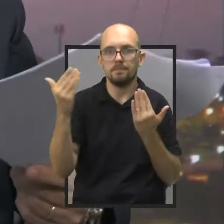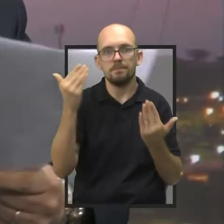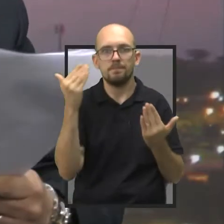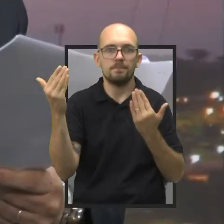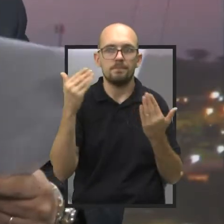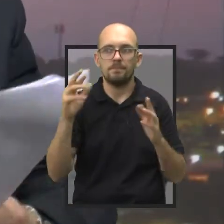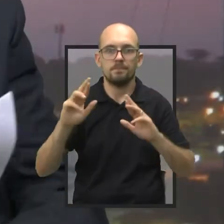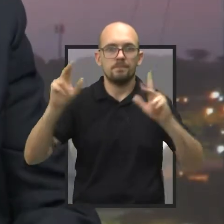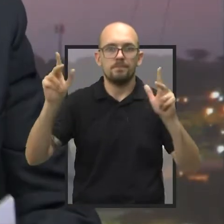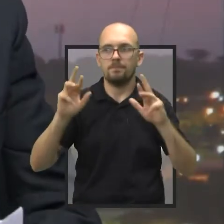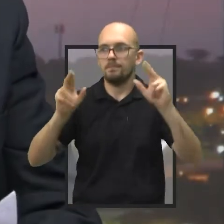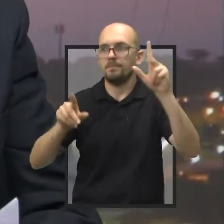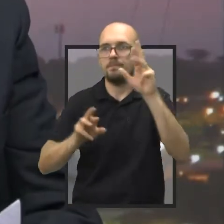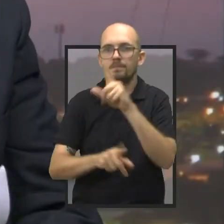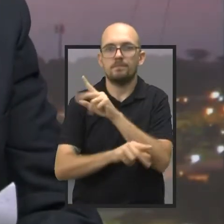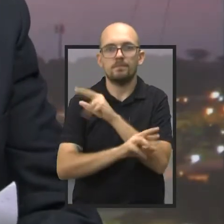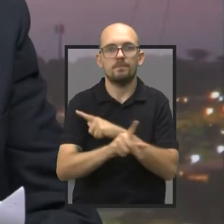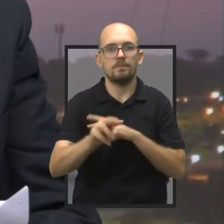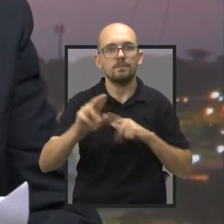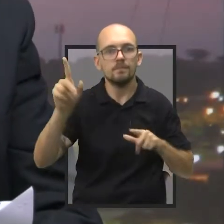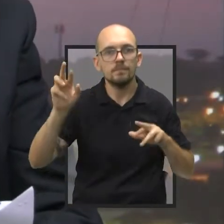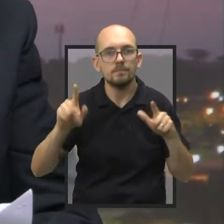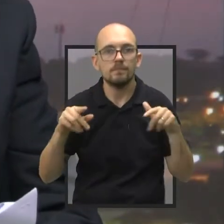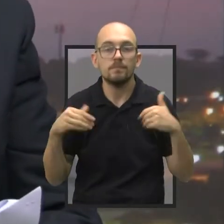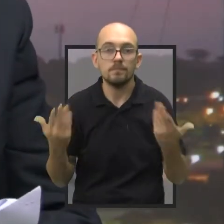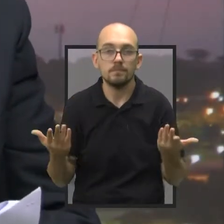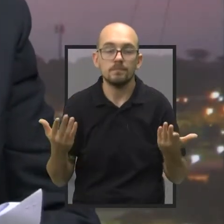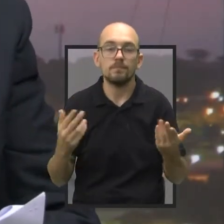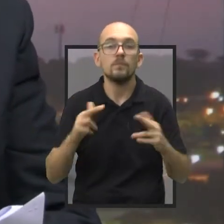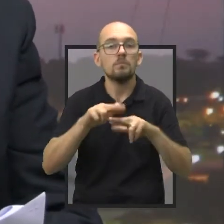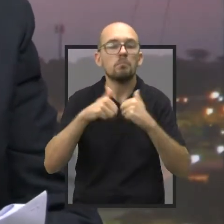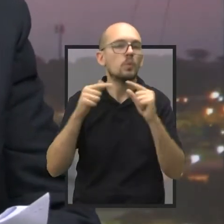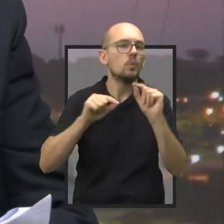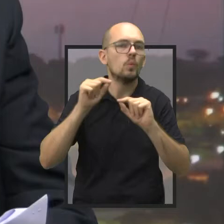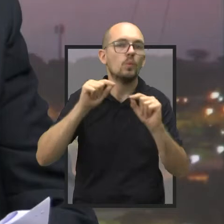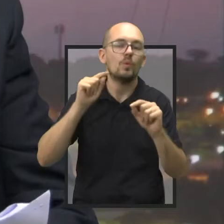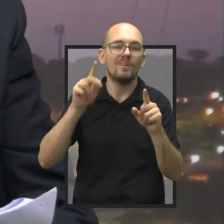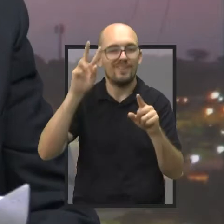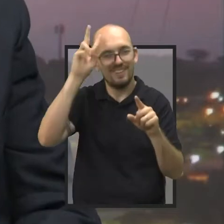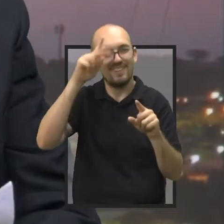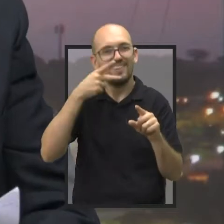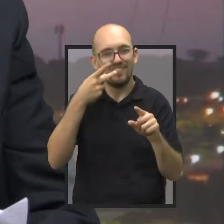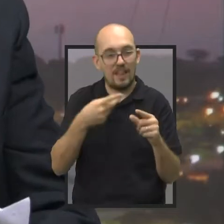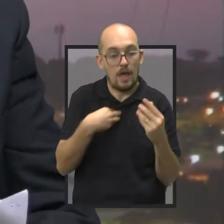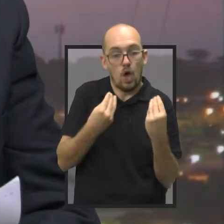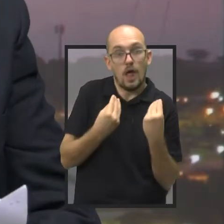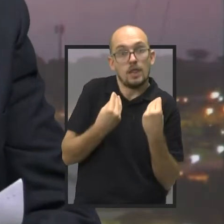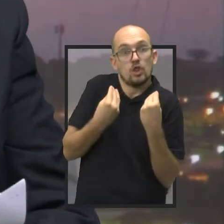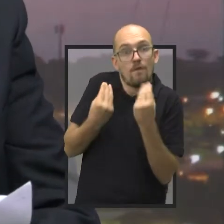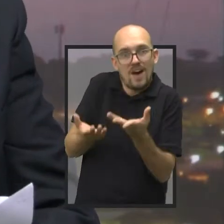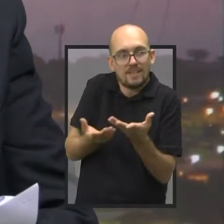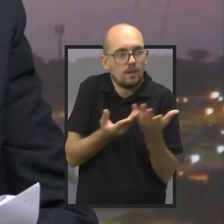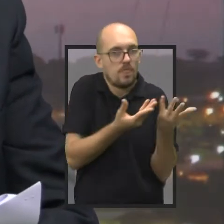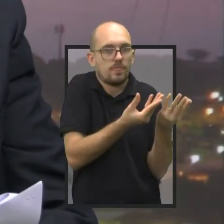disparidade desses valores. Então aí a gente cai de novo naquela questão de oferta e demanda que eu já citei.